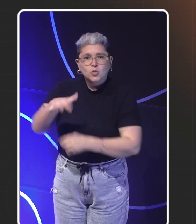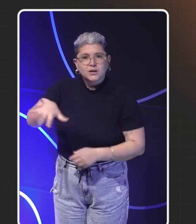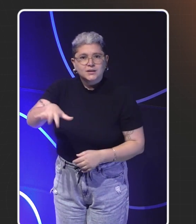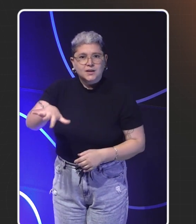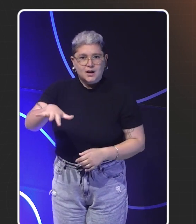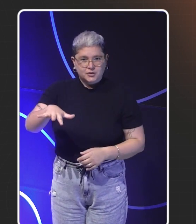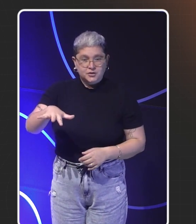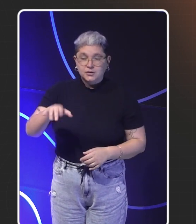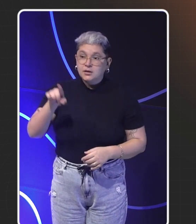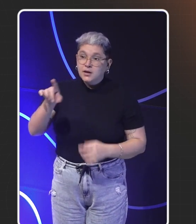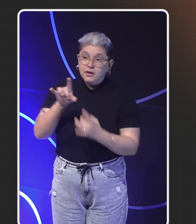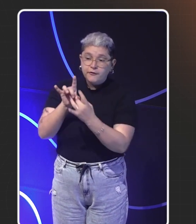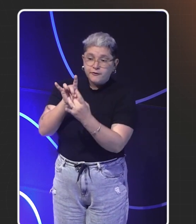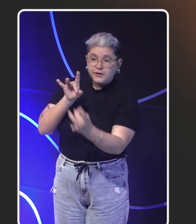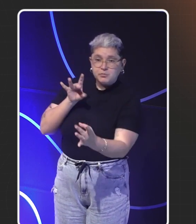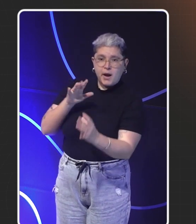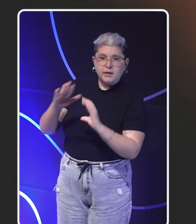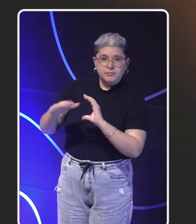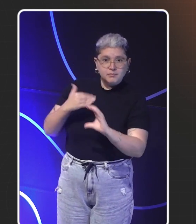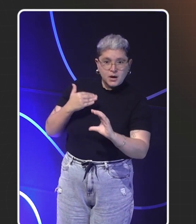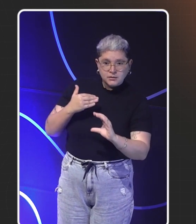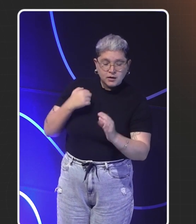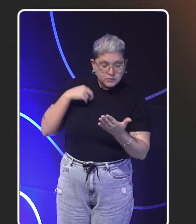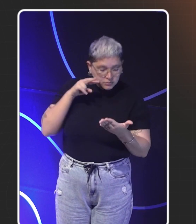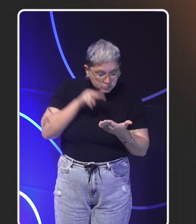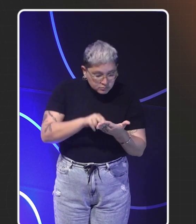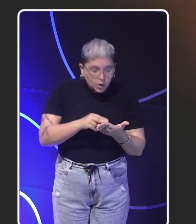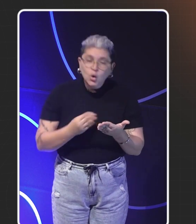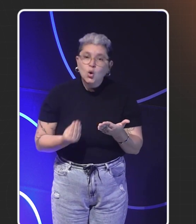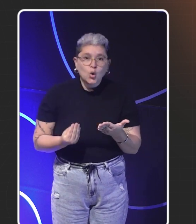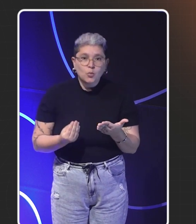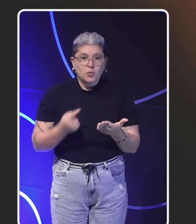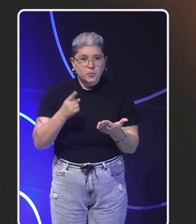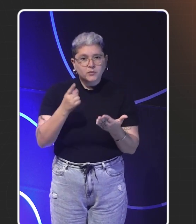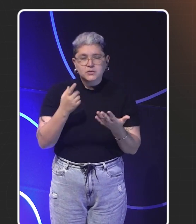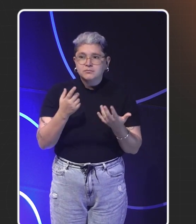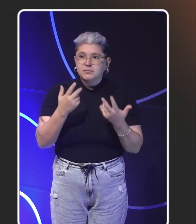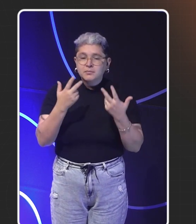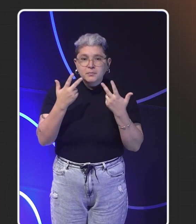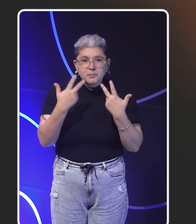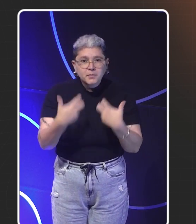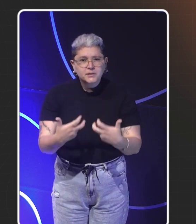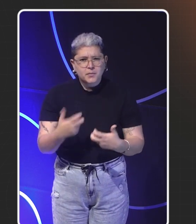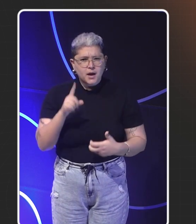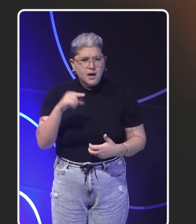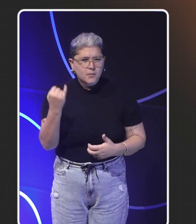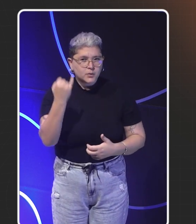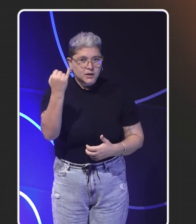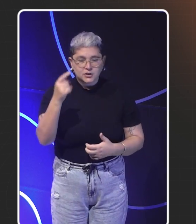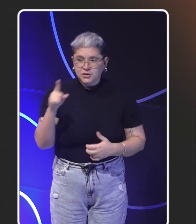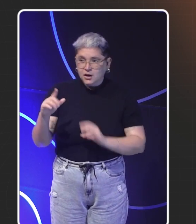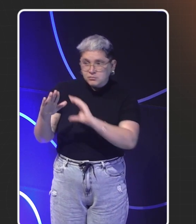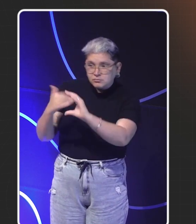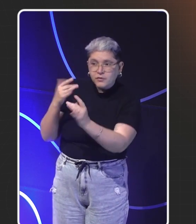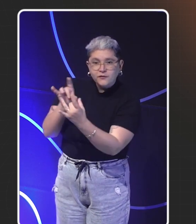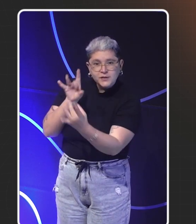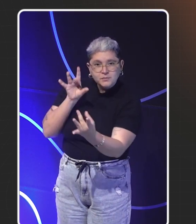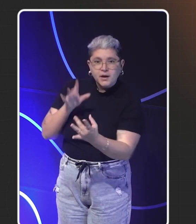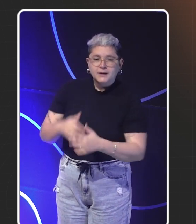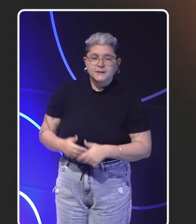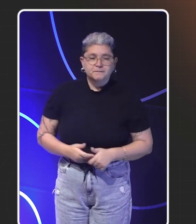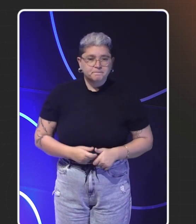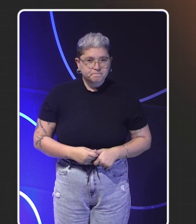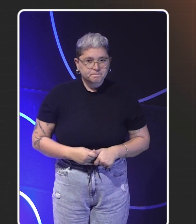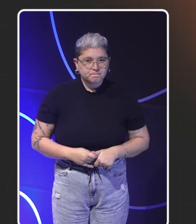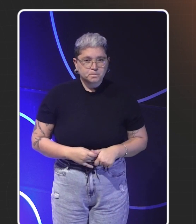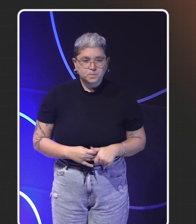receber esse tipo de feedback, da importância de vocês para receber esse tipo de feedback para a comunidade de vocês.